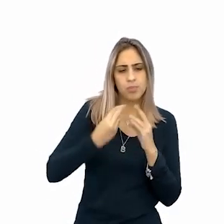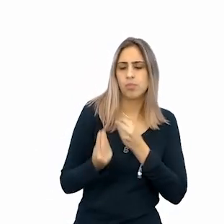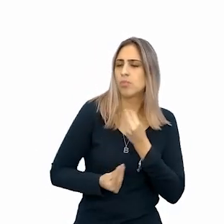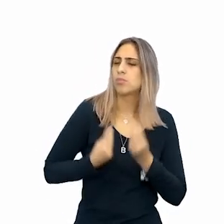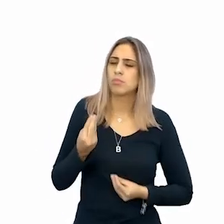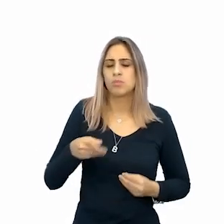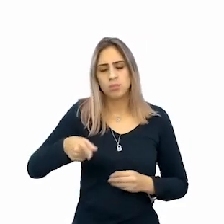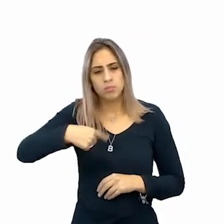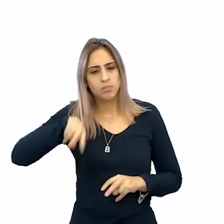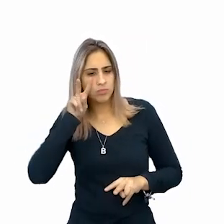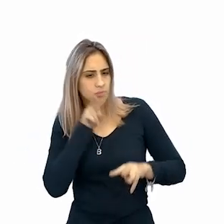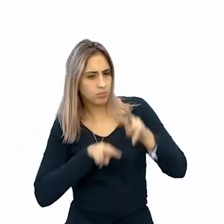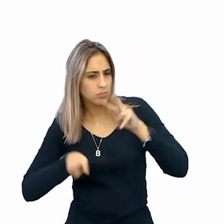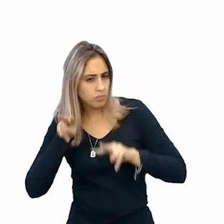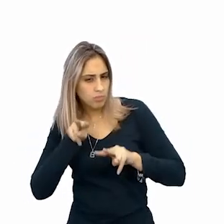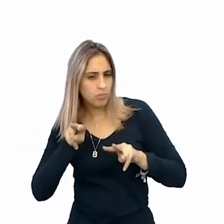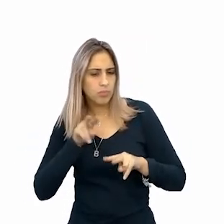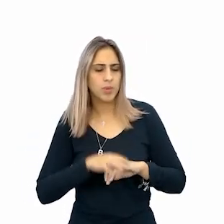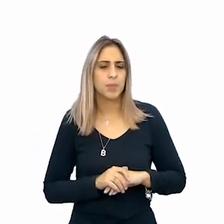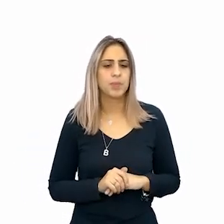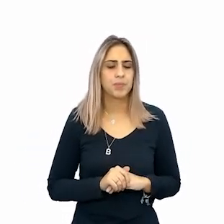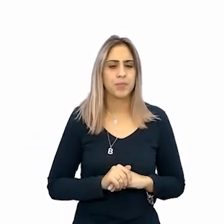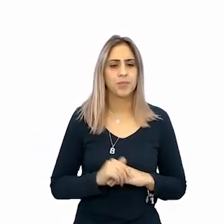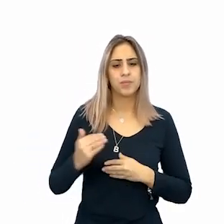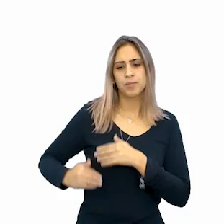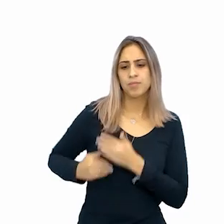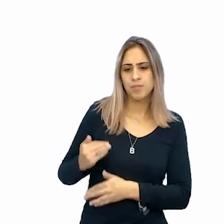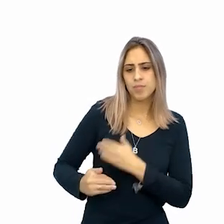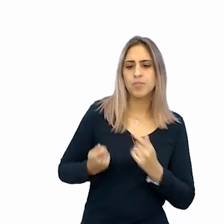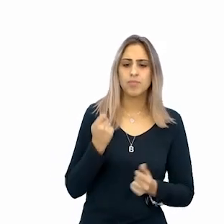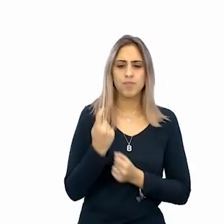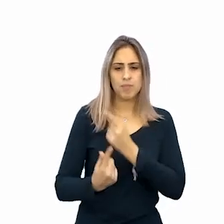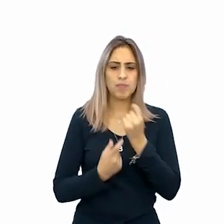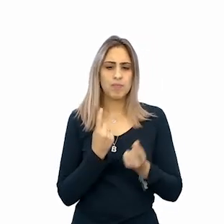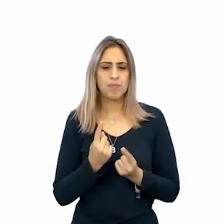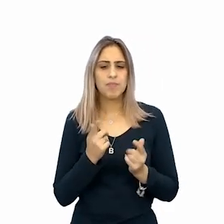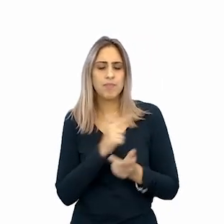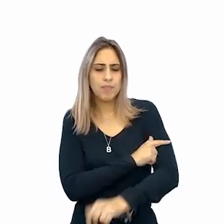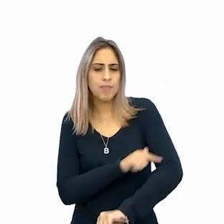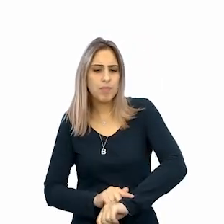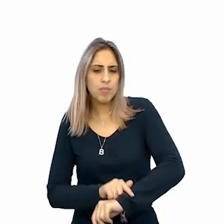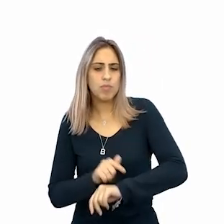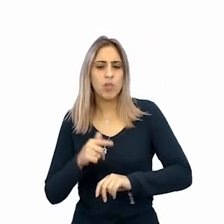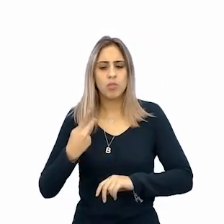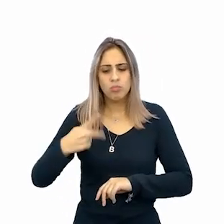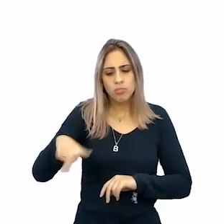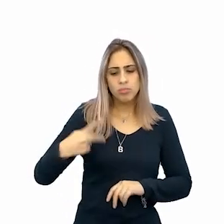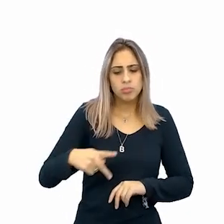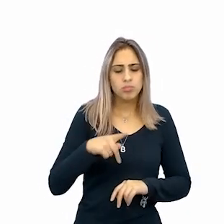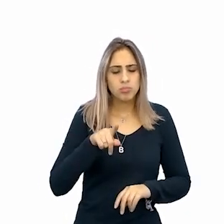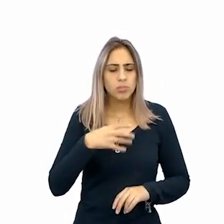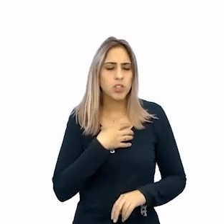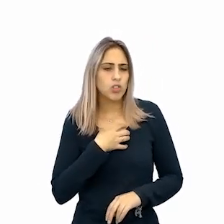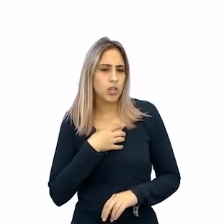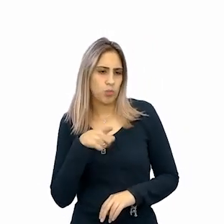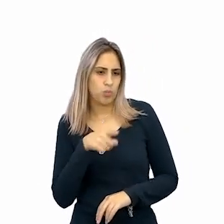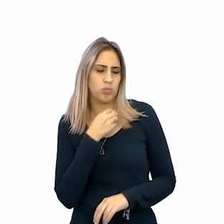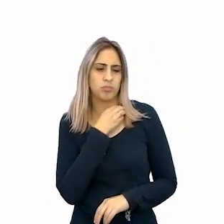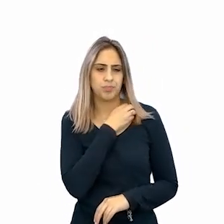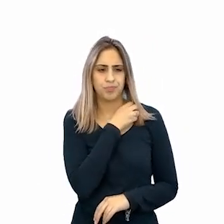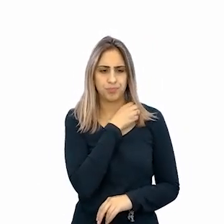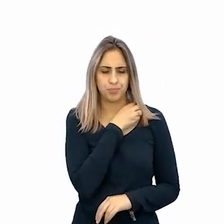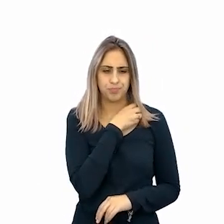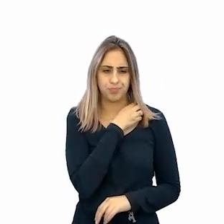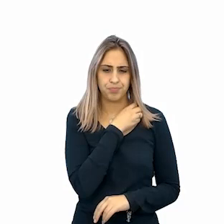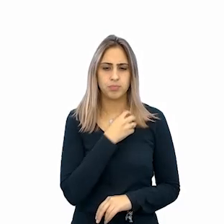como eles observarão o desenvolvimento de alguns comportamentos leitores típicos dessa situação. Os